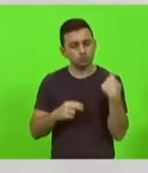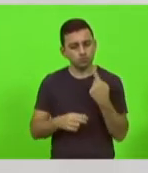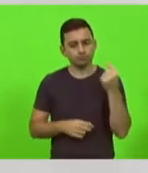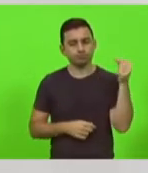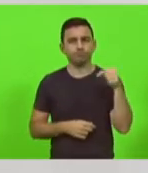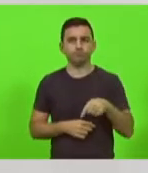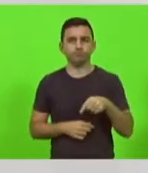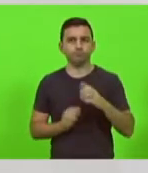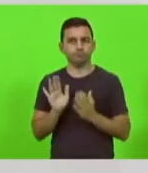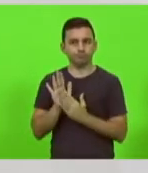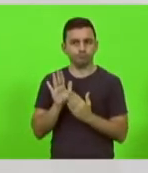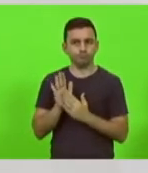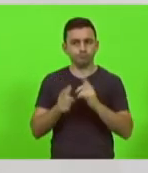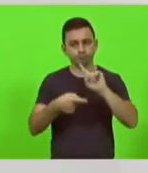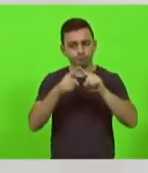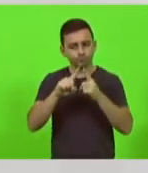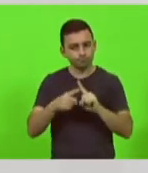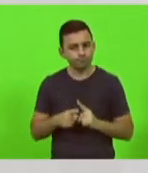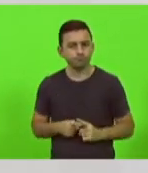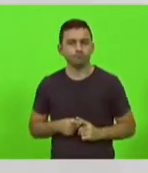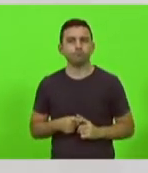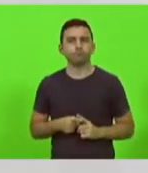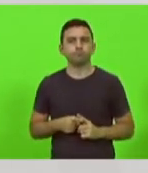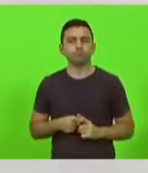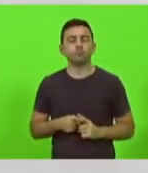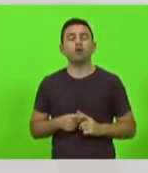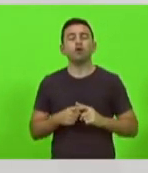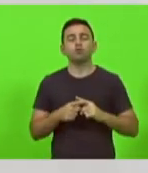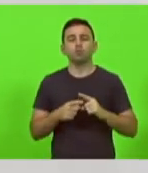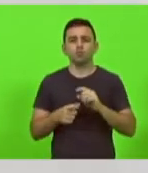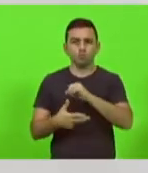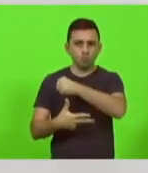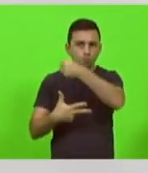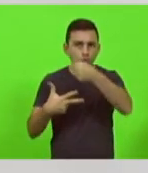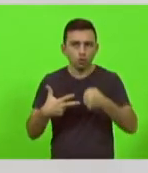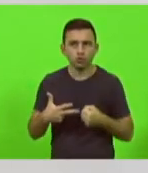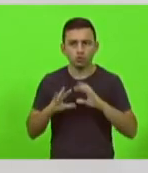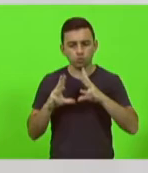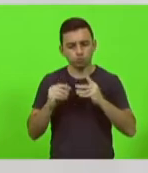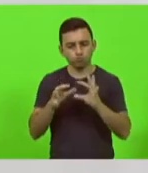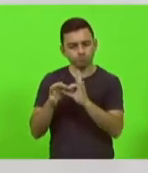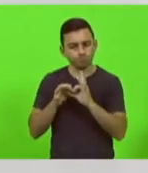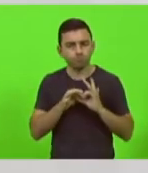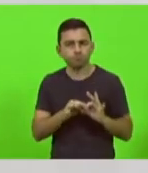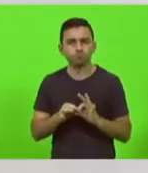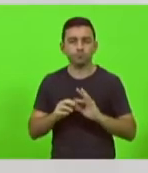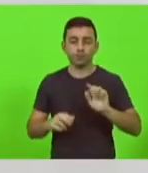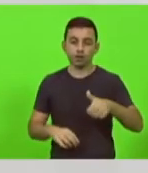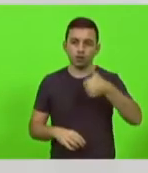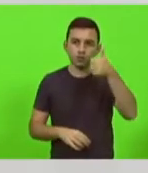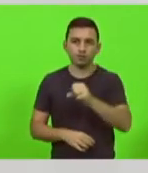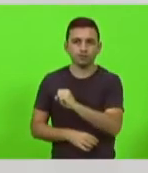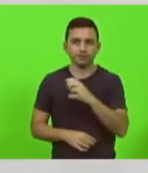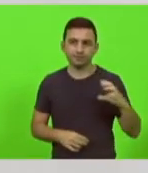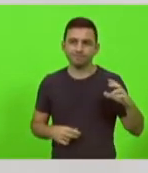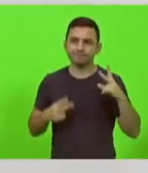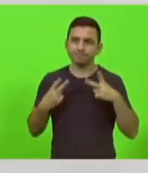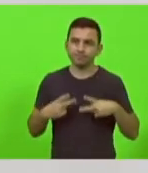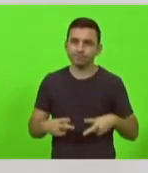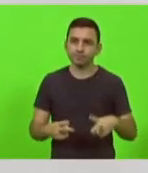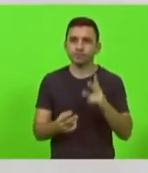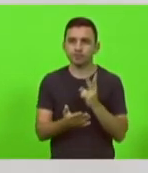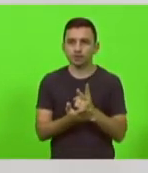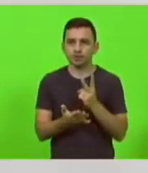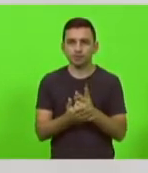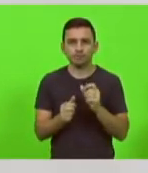para propor um diálogo franco entre os poderes, para que o melhor por Santa Catarina continue sendo